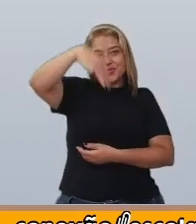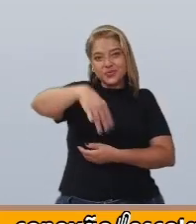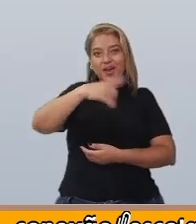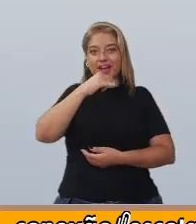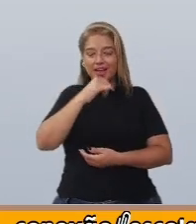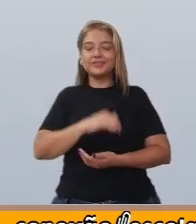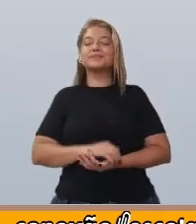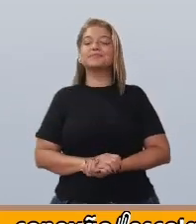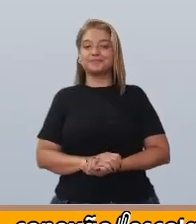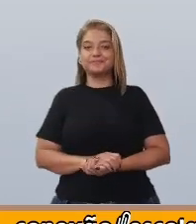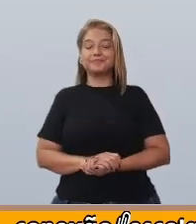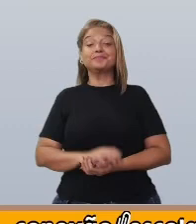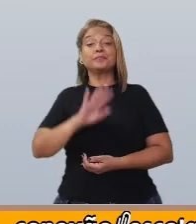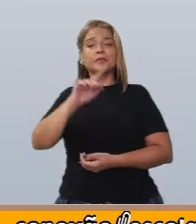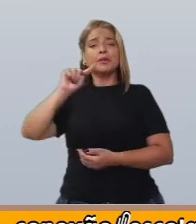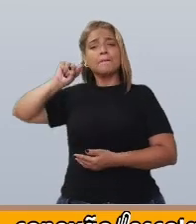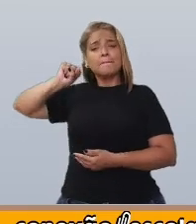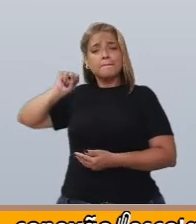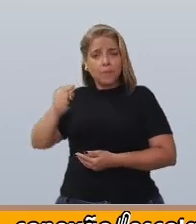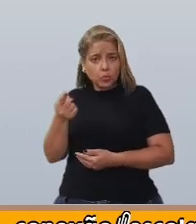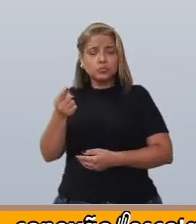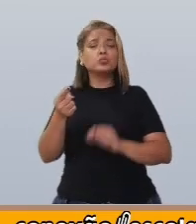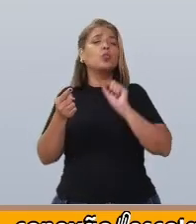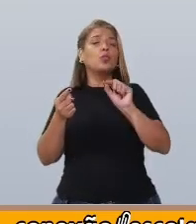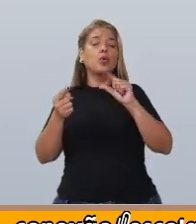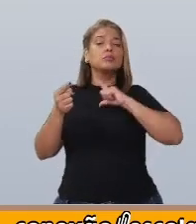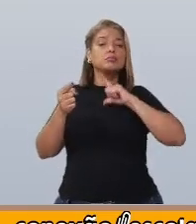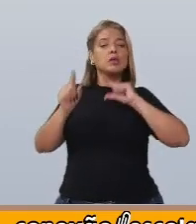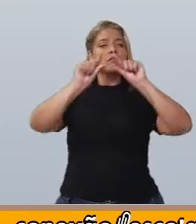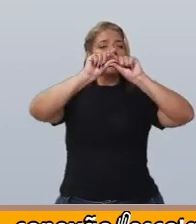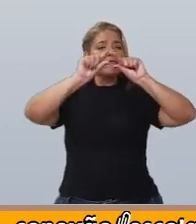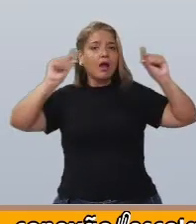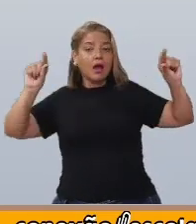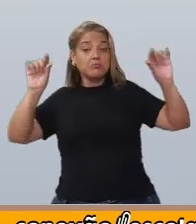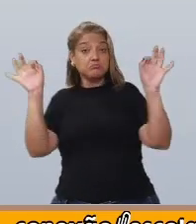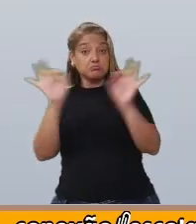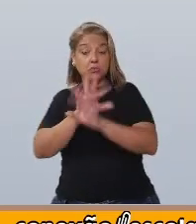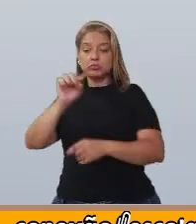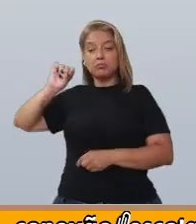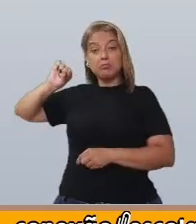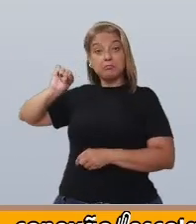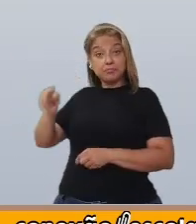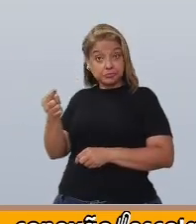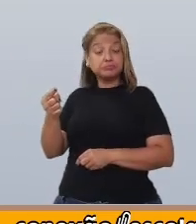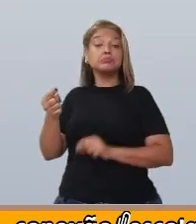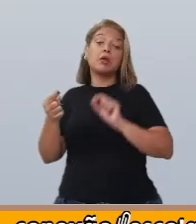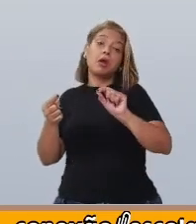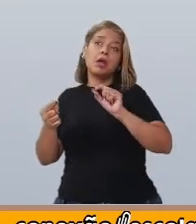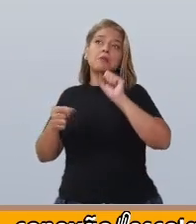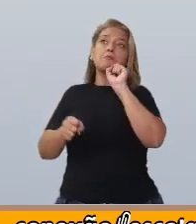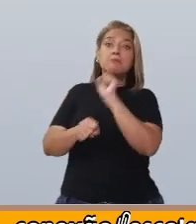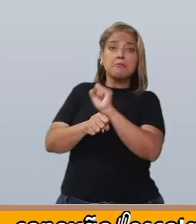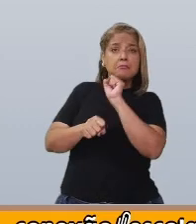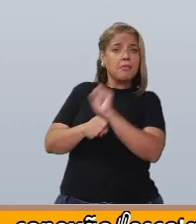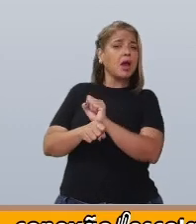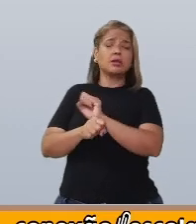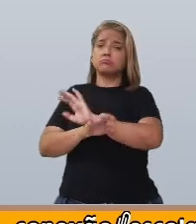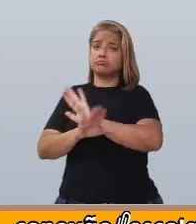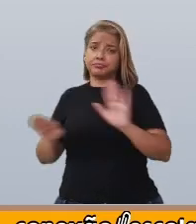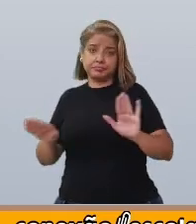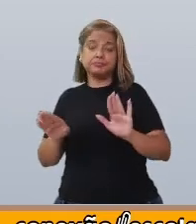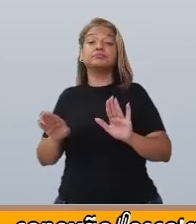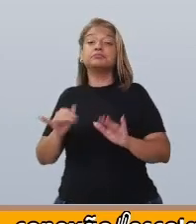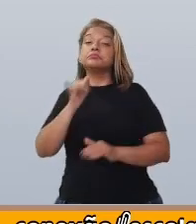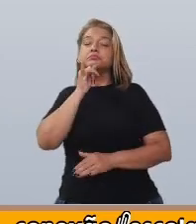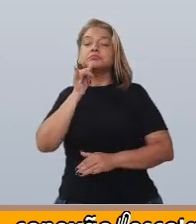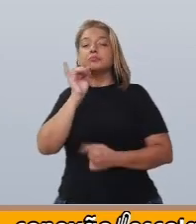Ponto final. É usado ao final de frases para indicar uma pausa total. Olha